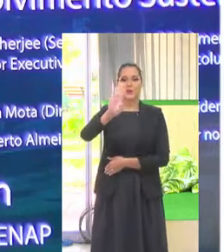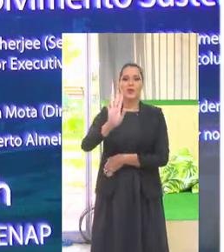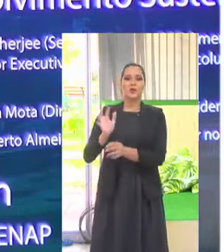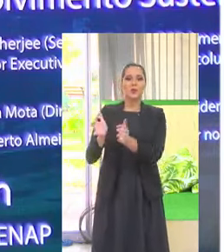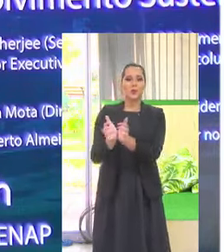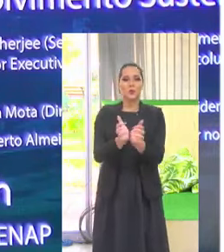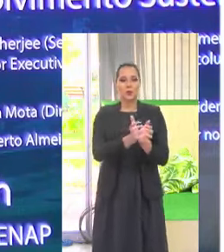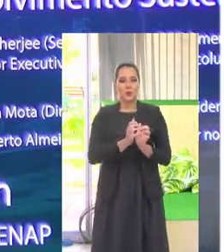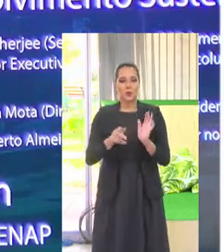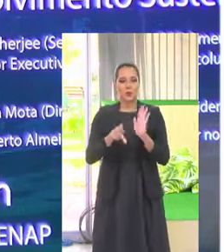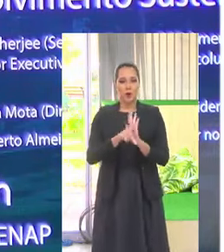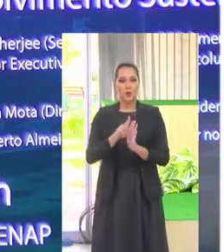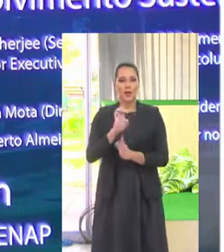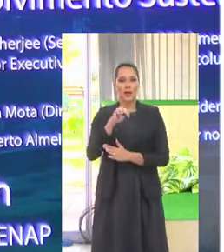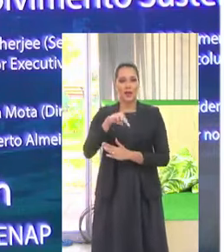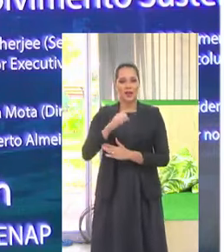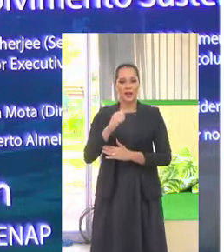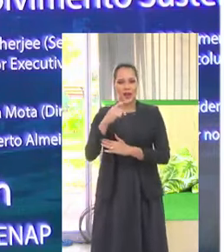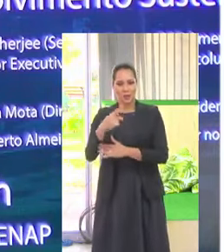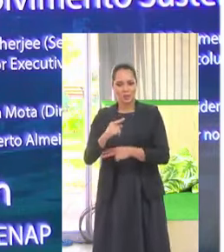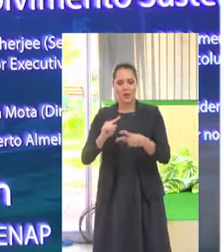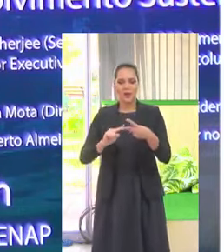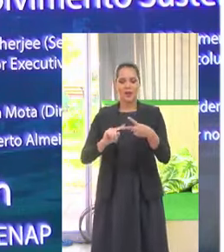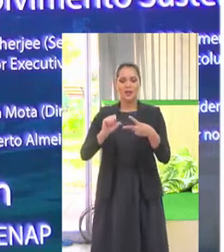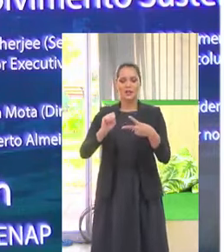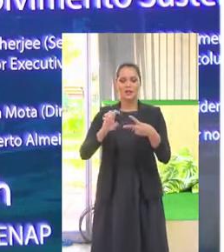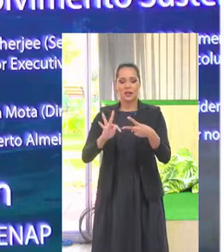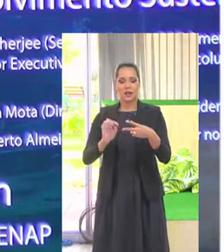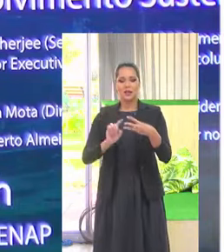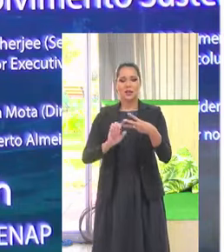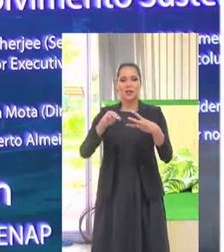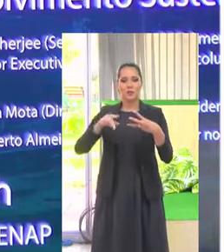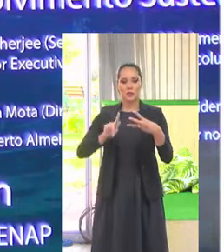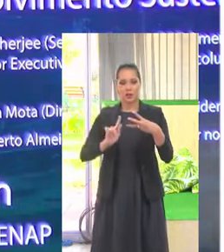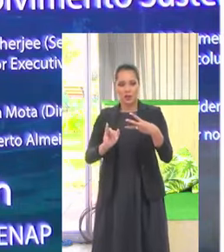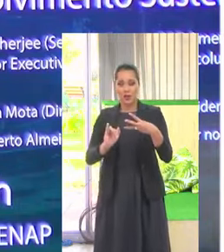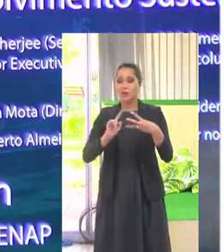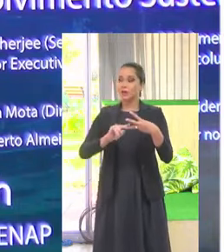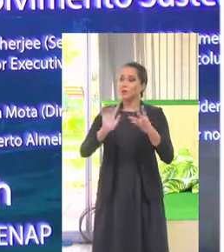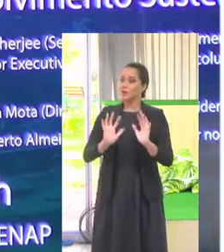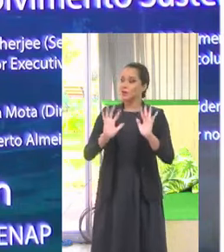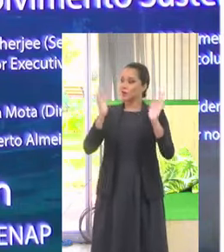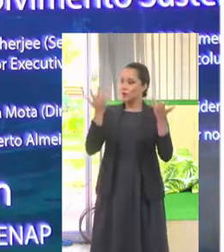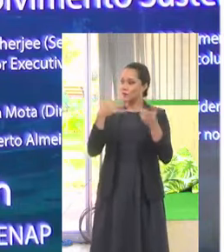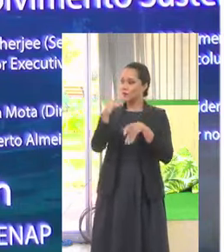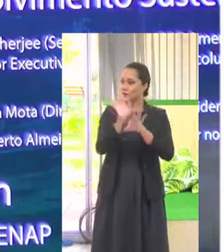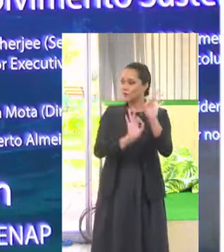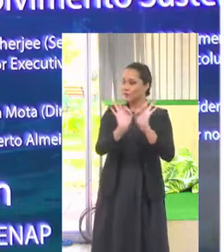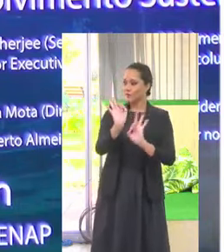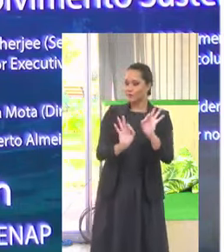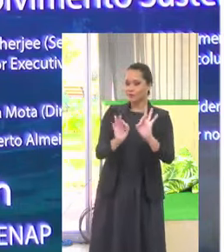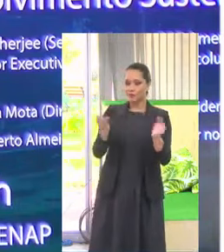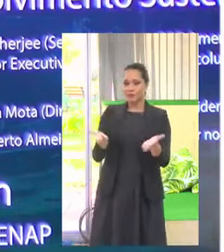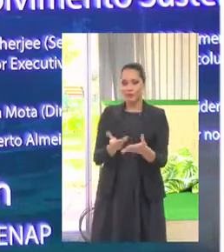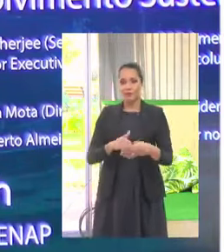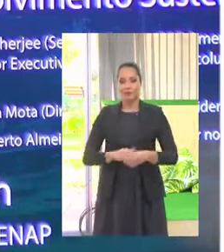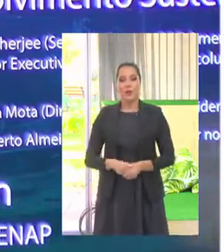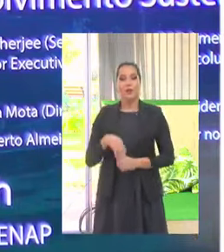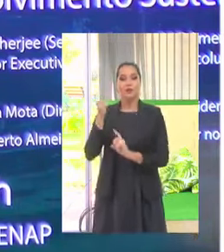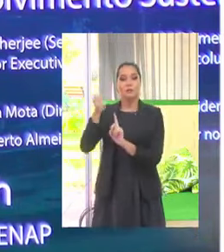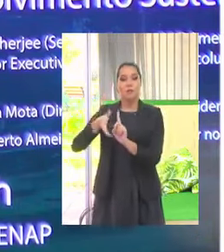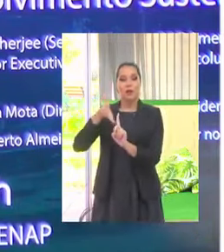equipes da ENAP e 7 MGI, que se empenharam para que esse evento fosse realizado. A